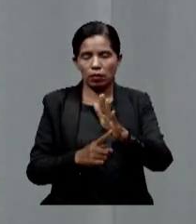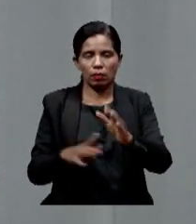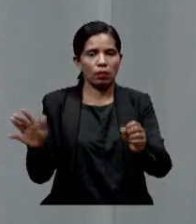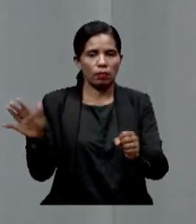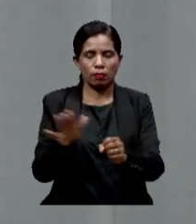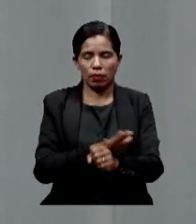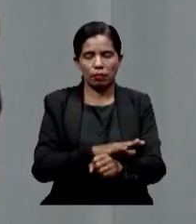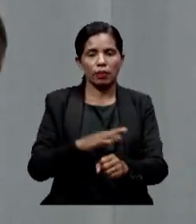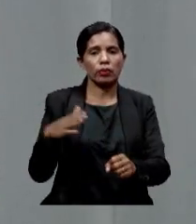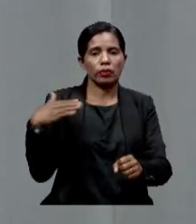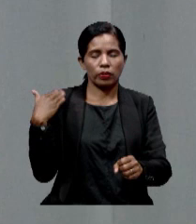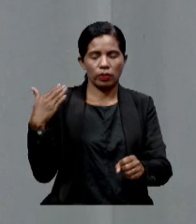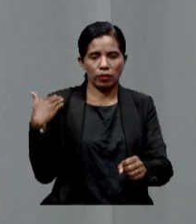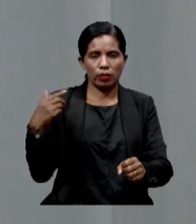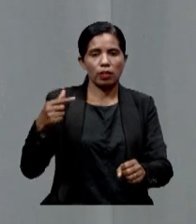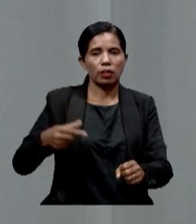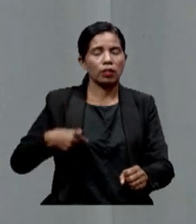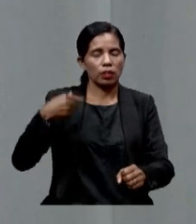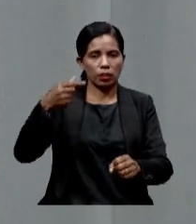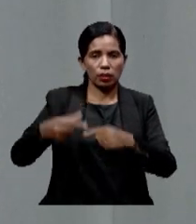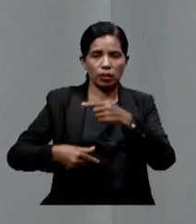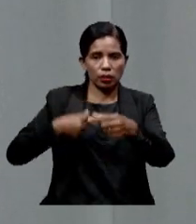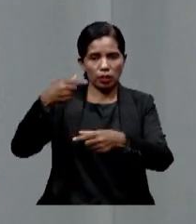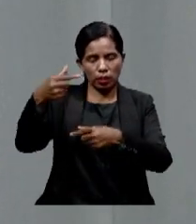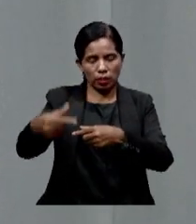ba geração 91.